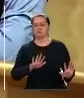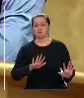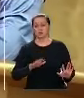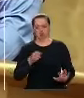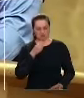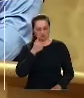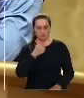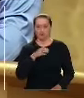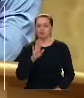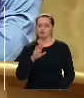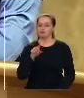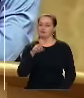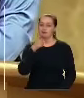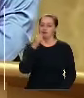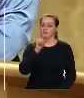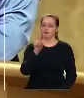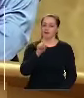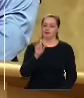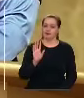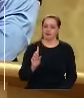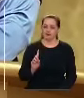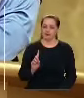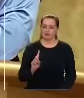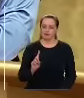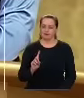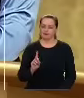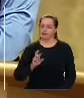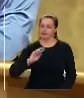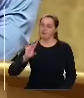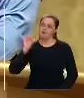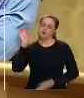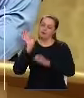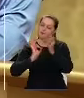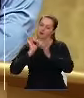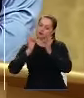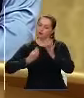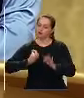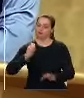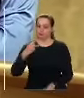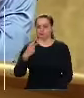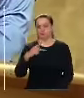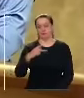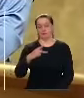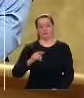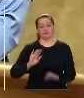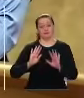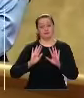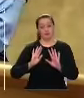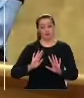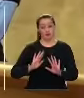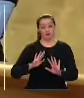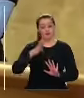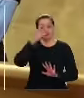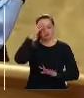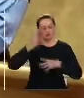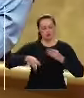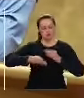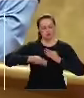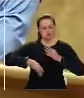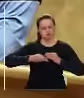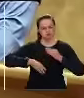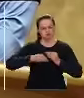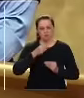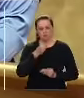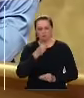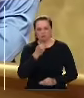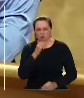bem nada. Não é o que Deus planejou, mas é a pessoa que acumulou as coisas ruins e tem